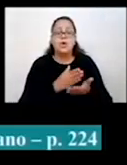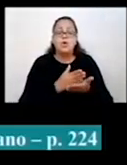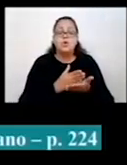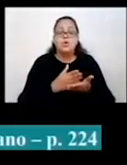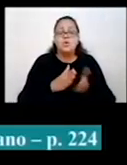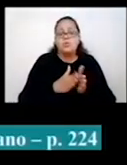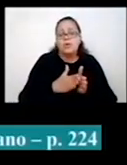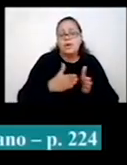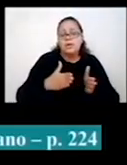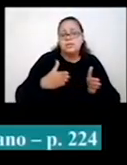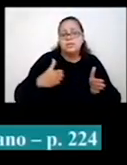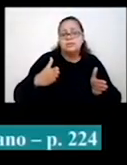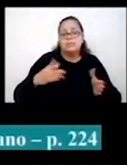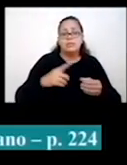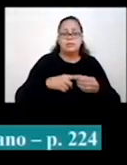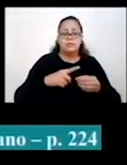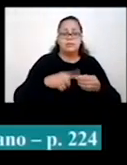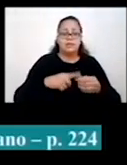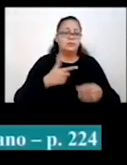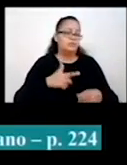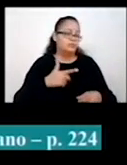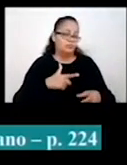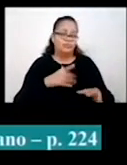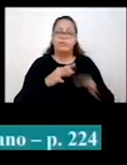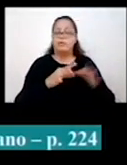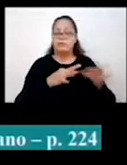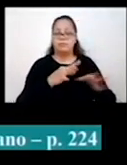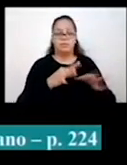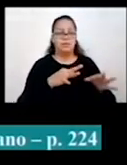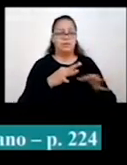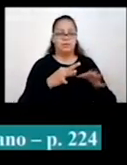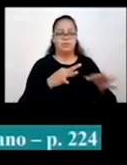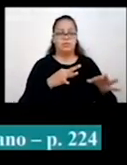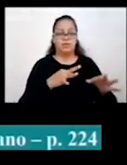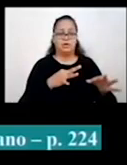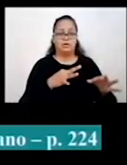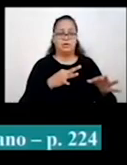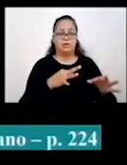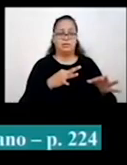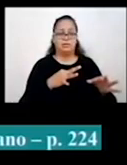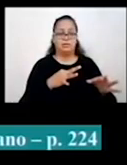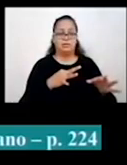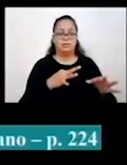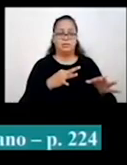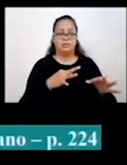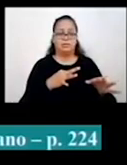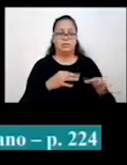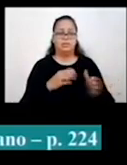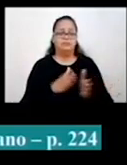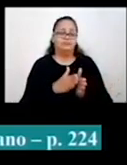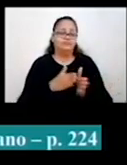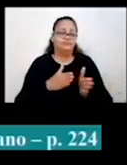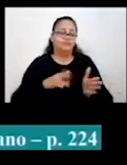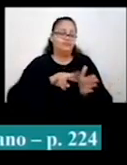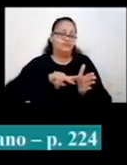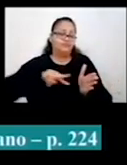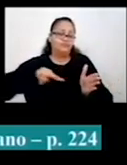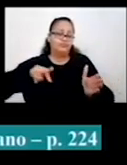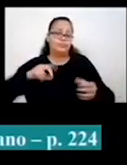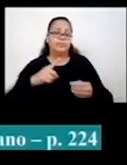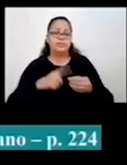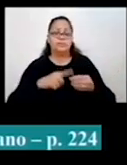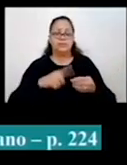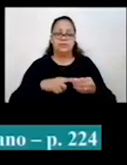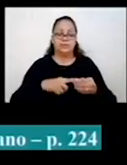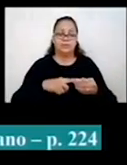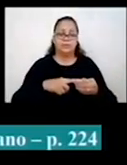da maioria das cidades brasileiras foi sem planejamento. Então, as cidades brasileiras elas não foram planejadas, a grande maioria